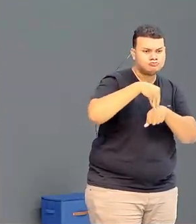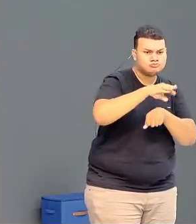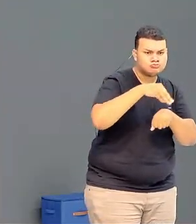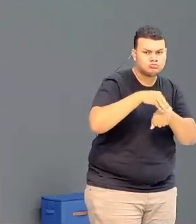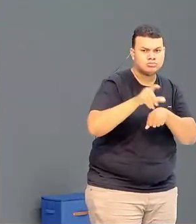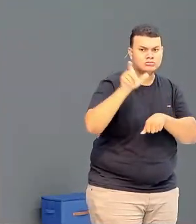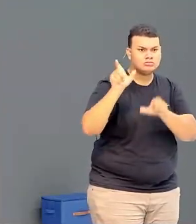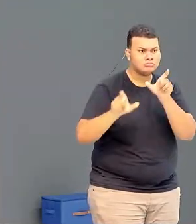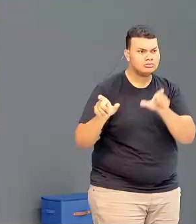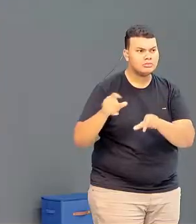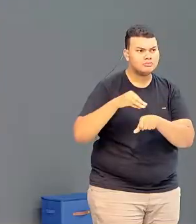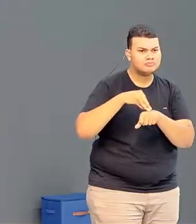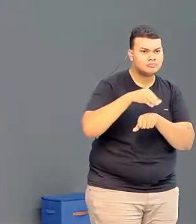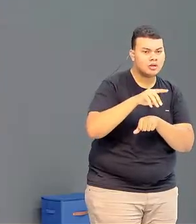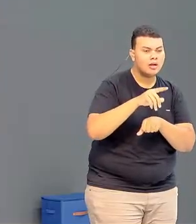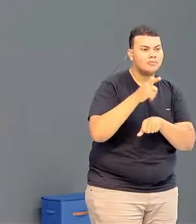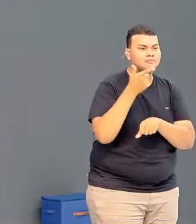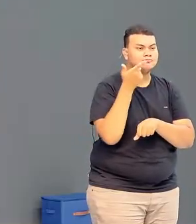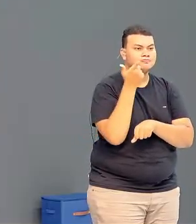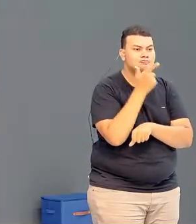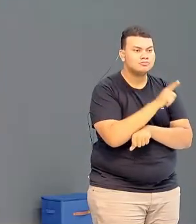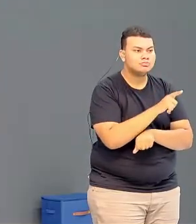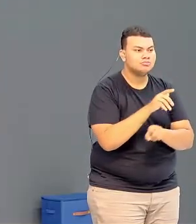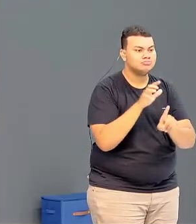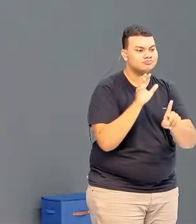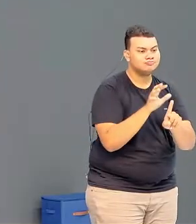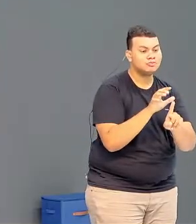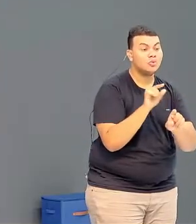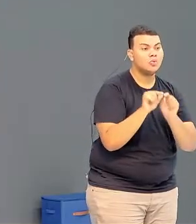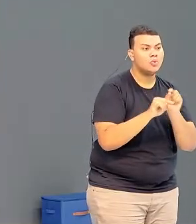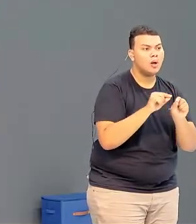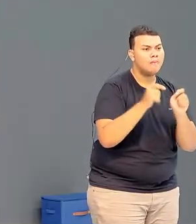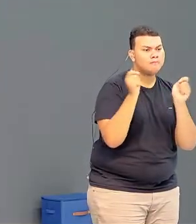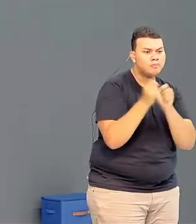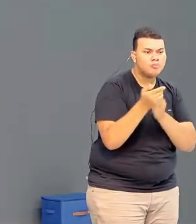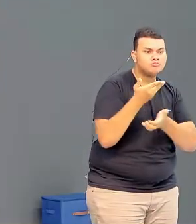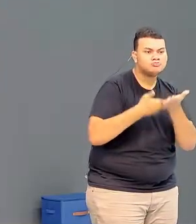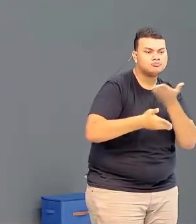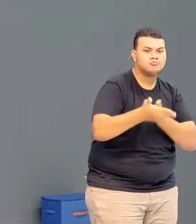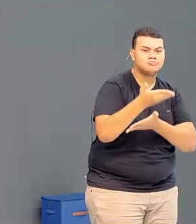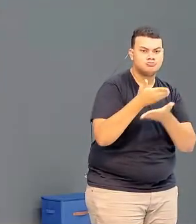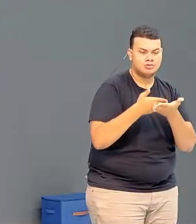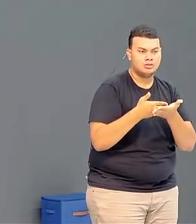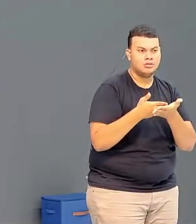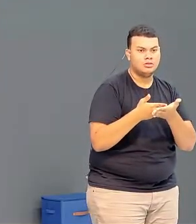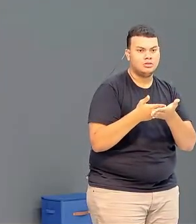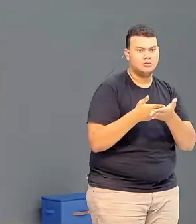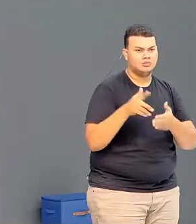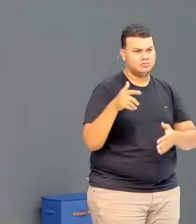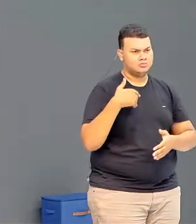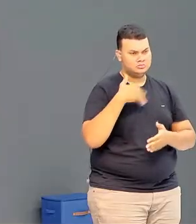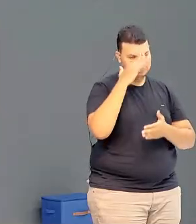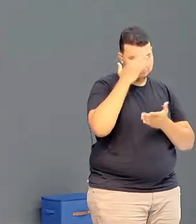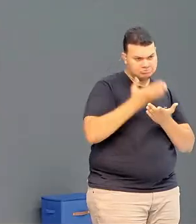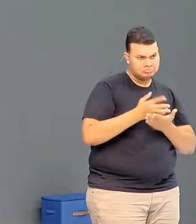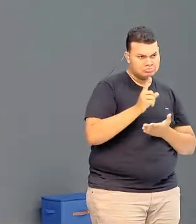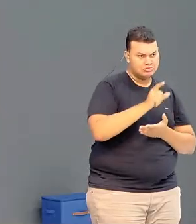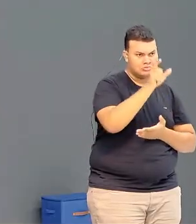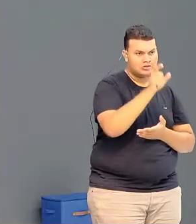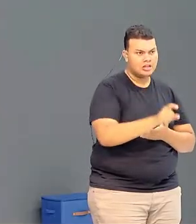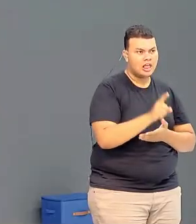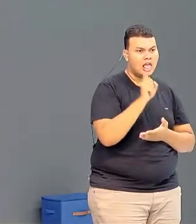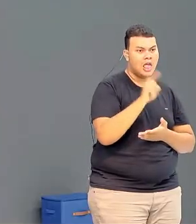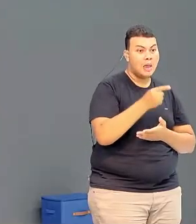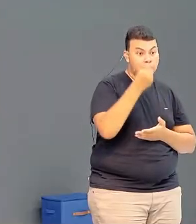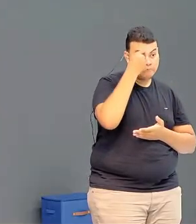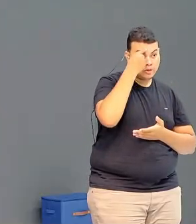daqueles caçadores, conseguiram convencê-lo a ouvi-los. E mesmo assim eles desconfiados, achando que ali eram